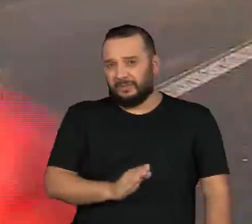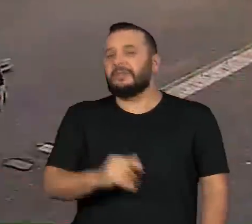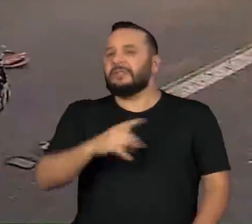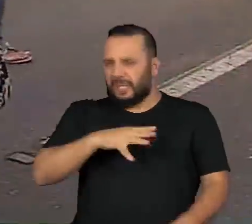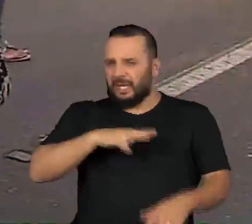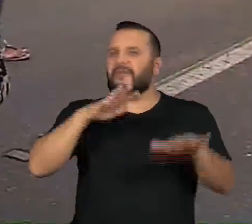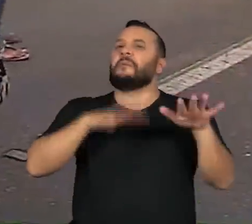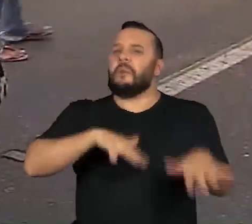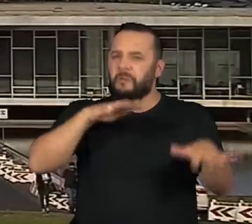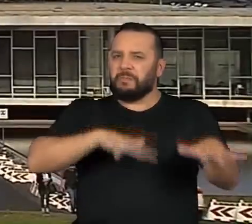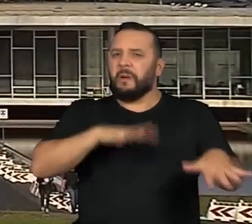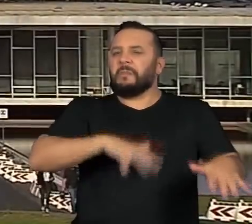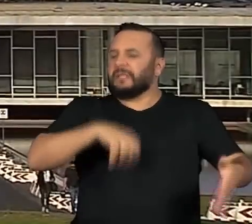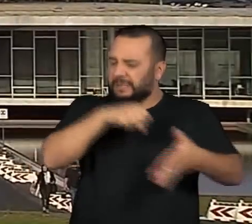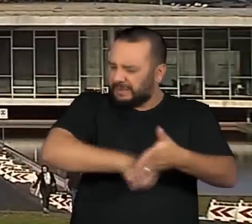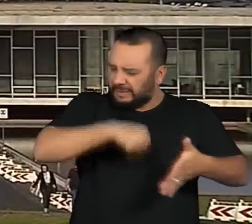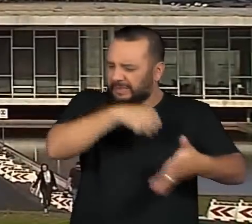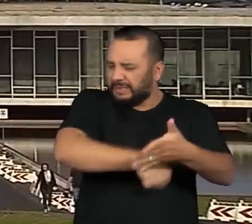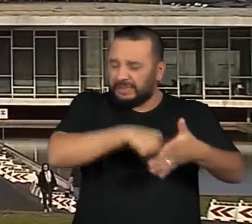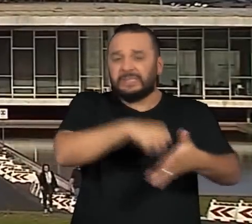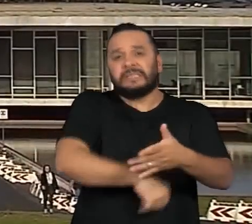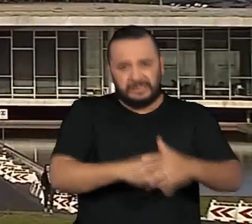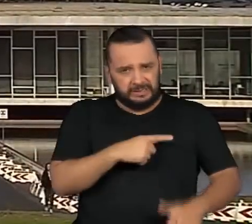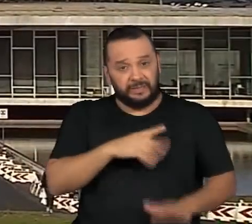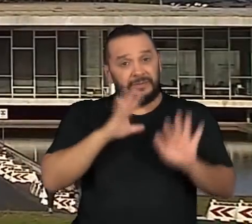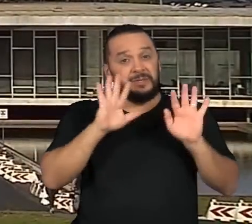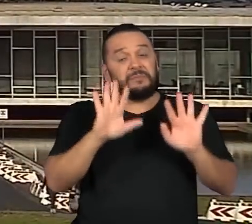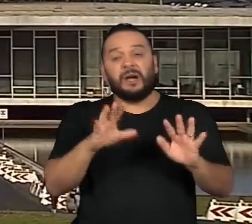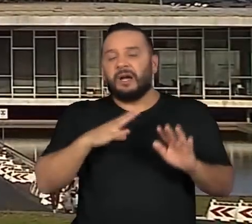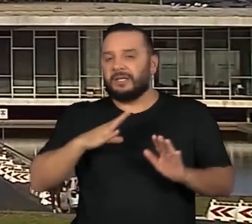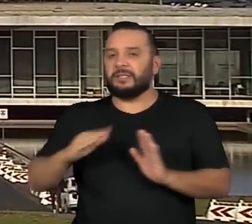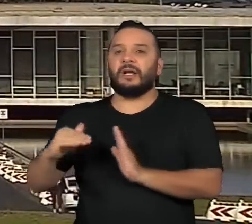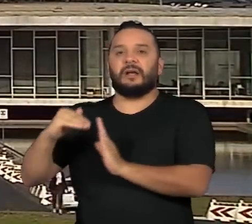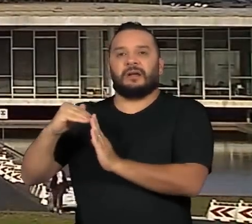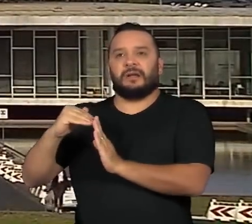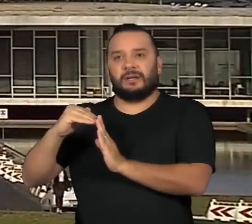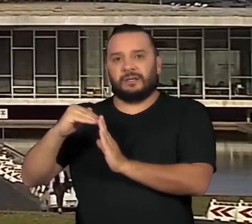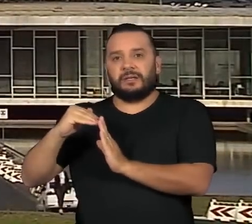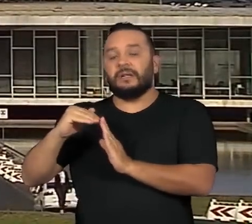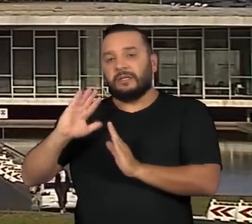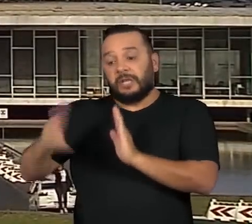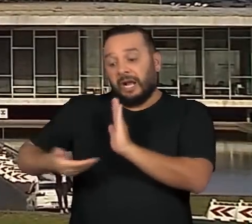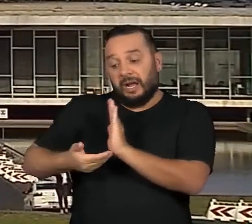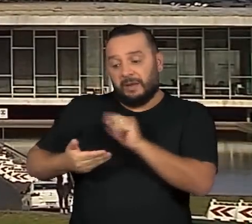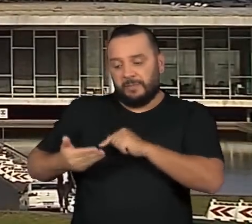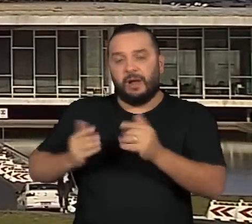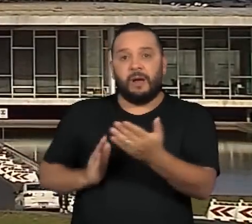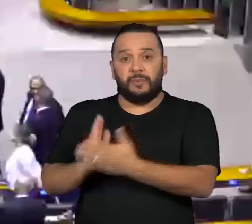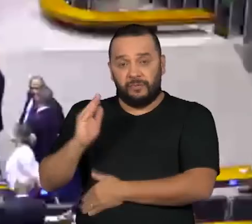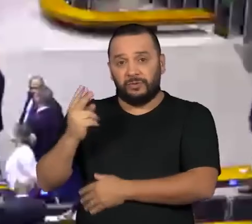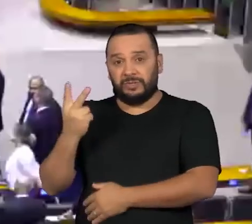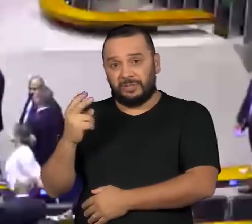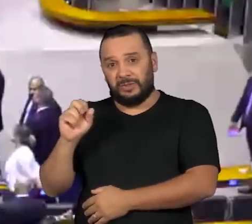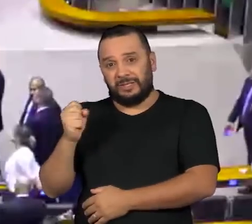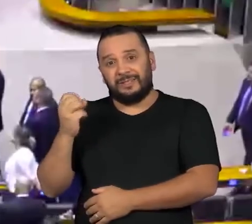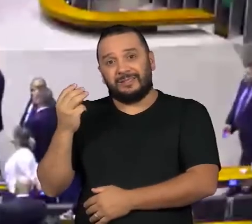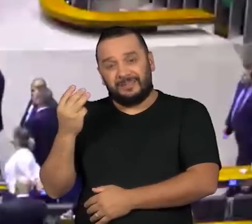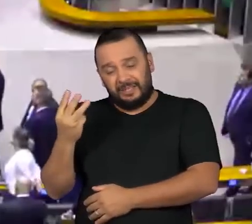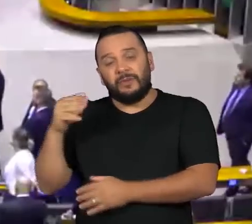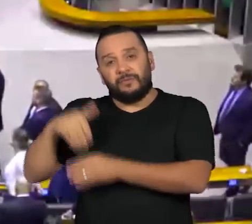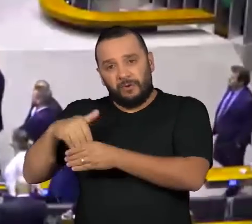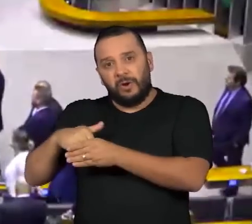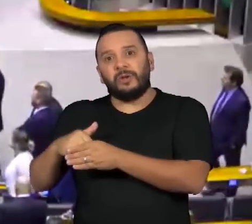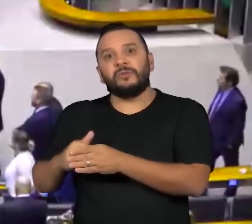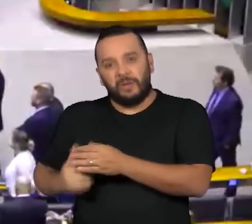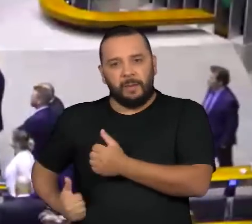indígenas e ambientalistas, a Câmara dos Deputados aprovou por 283 votos a favor e